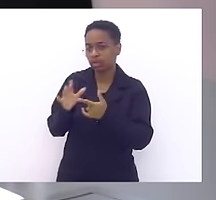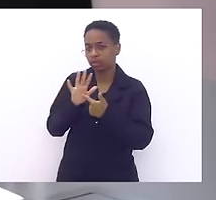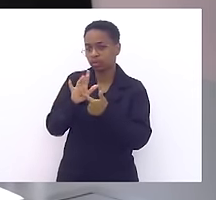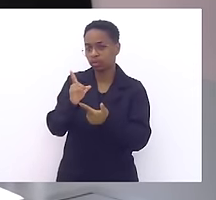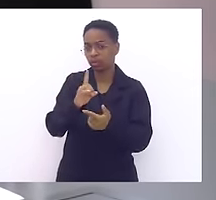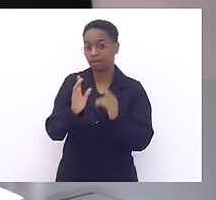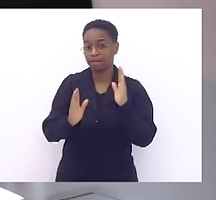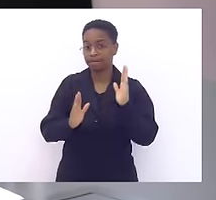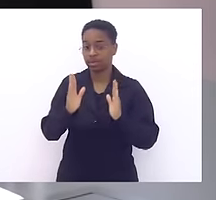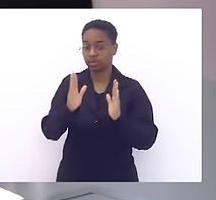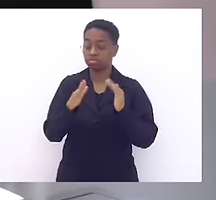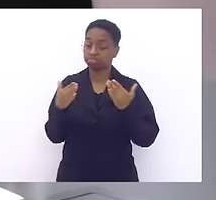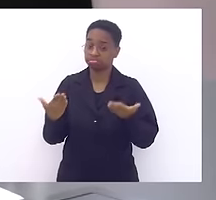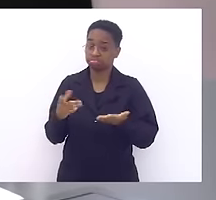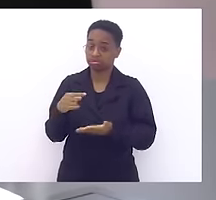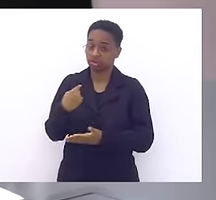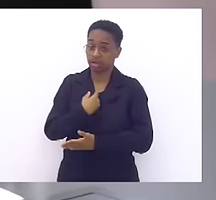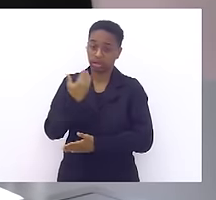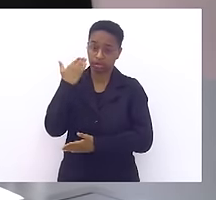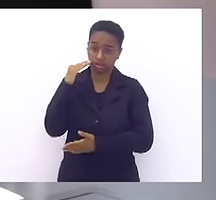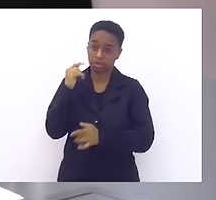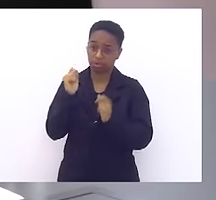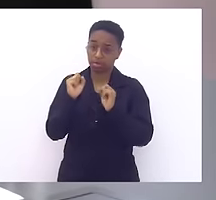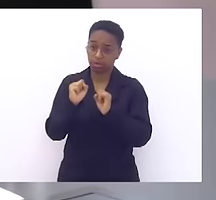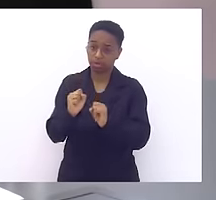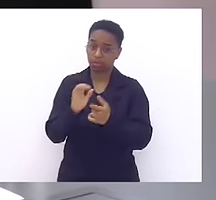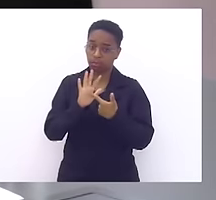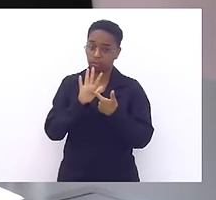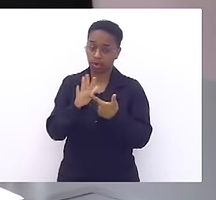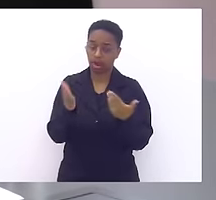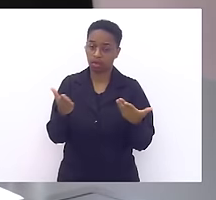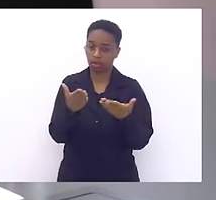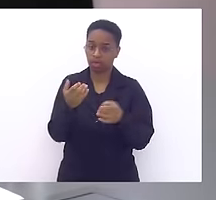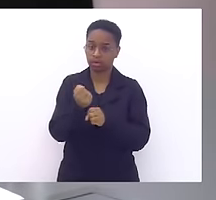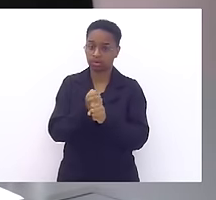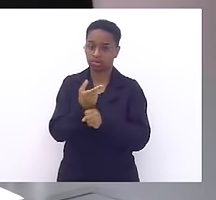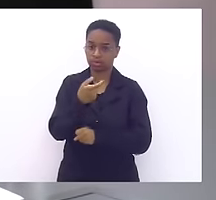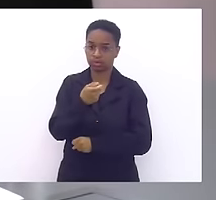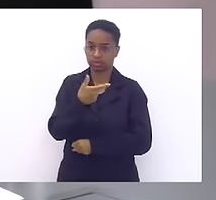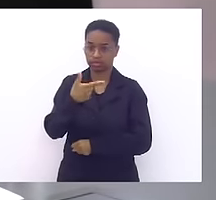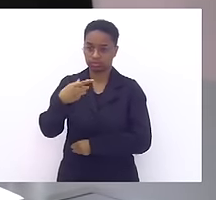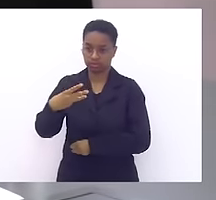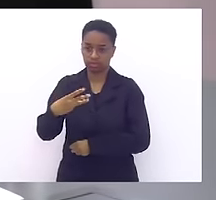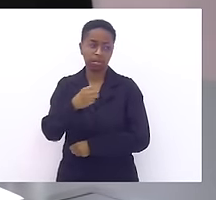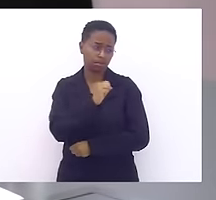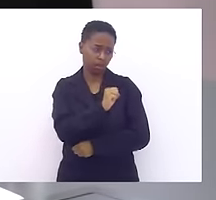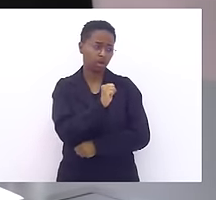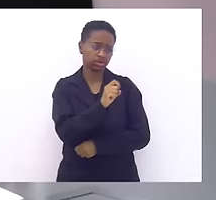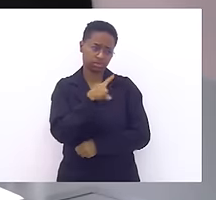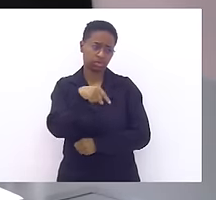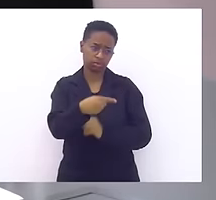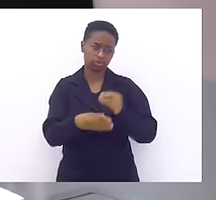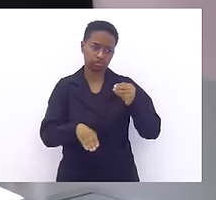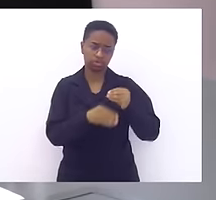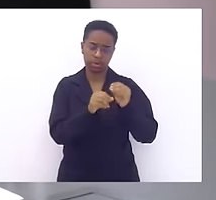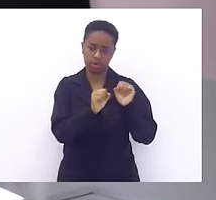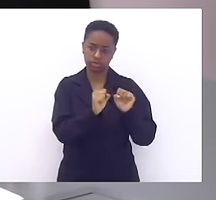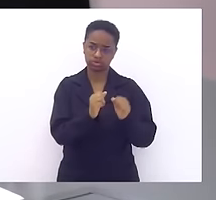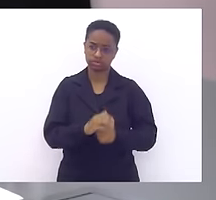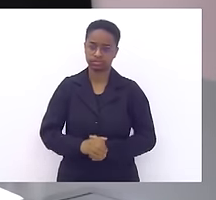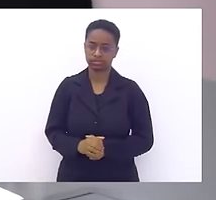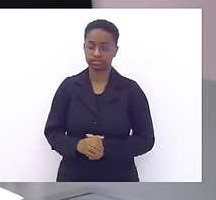período então a gente entendeu podia trazer desse ano que que é importante dizer a família pode ser depois do seu complemento